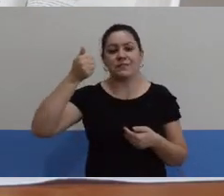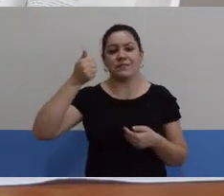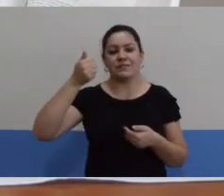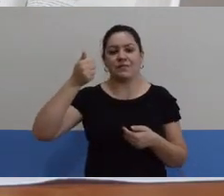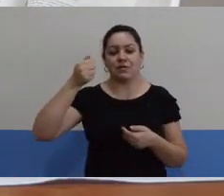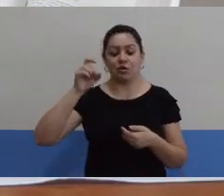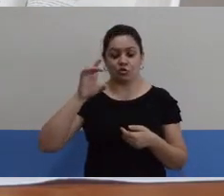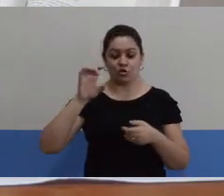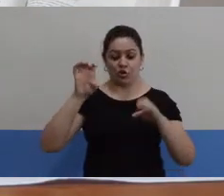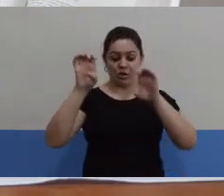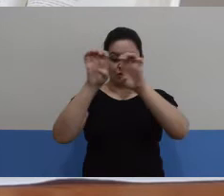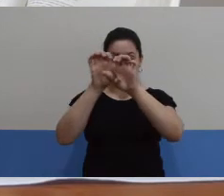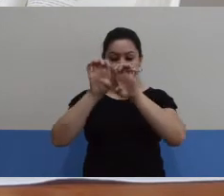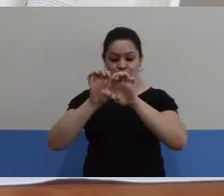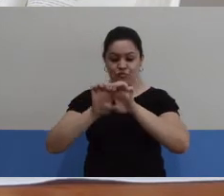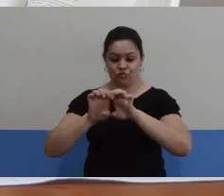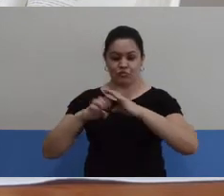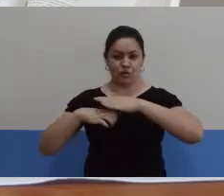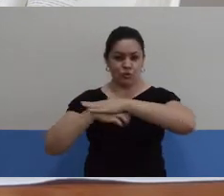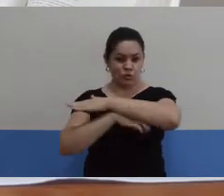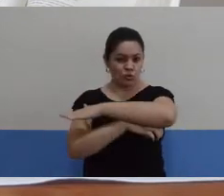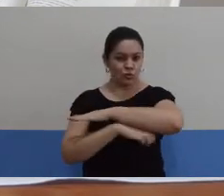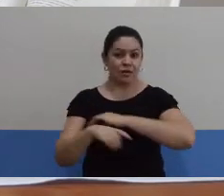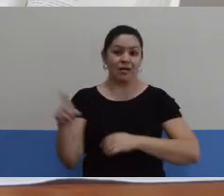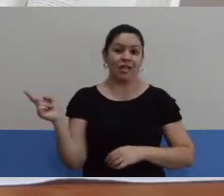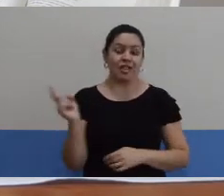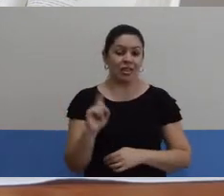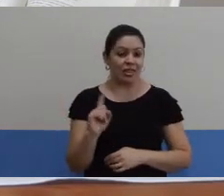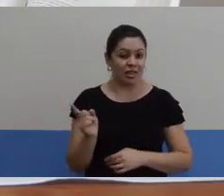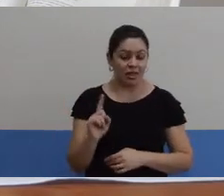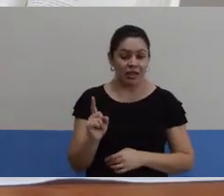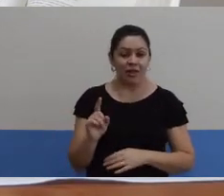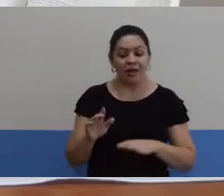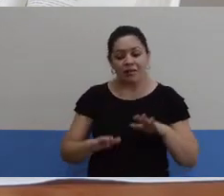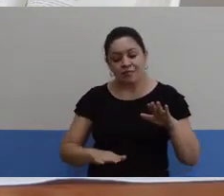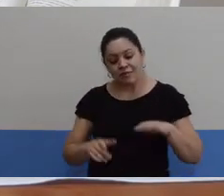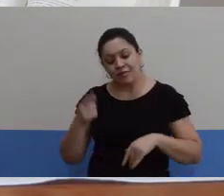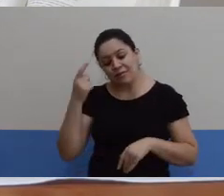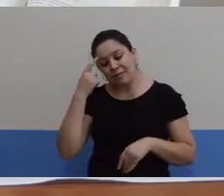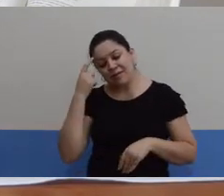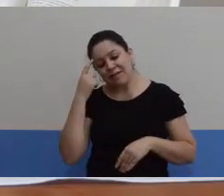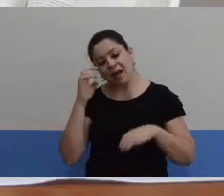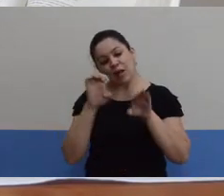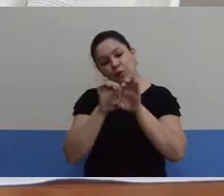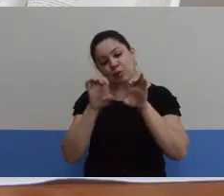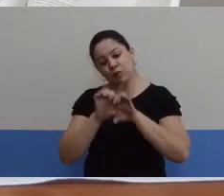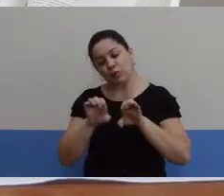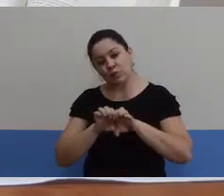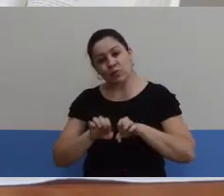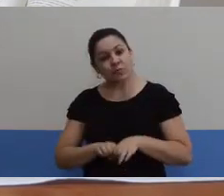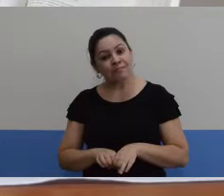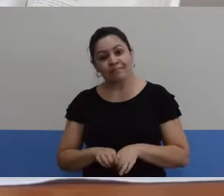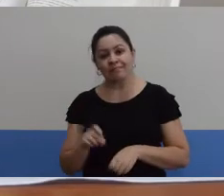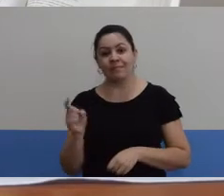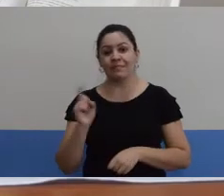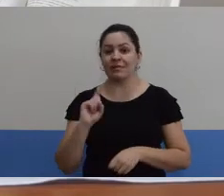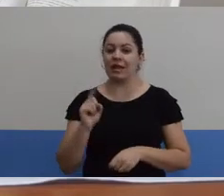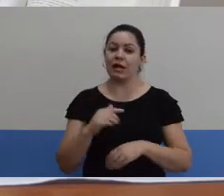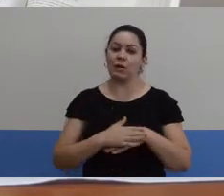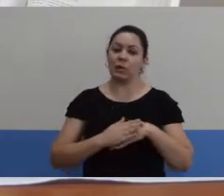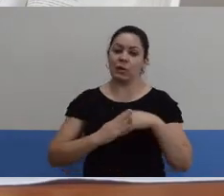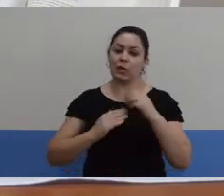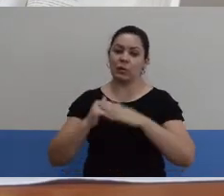apenas estruturas. Às vezes a nossa razão, ela leva apenas estruturas.